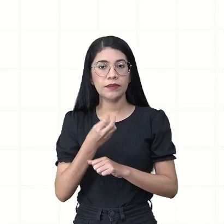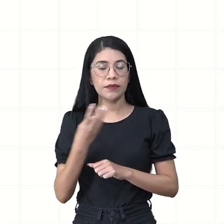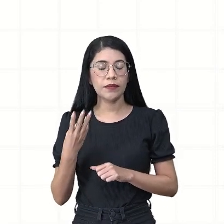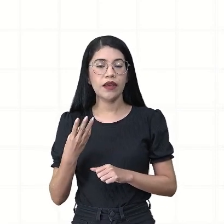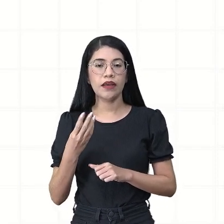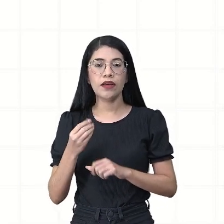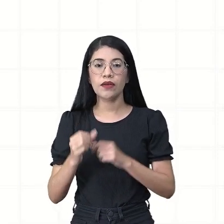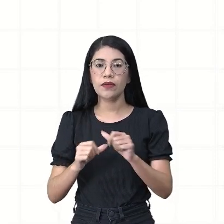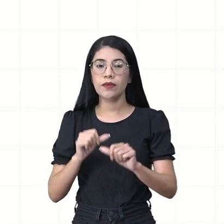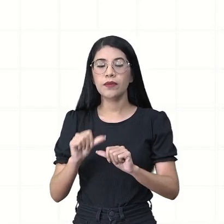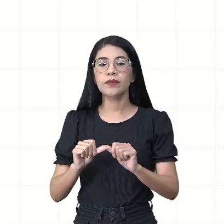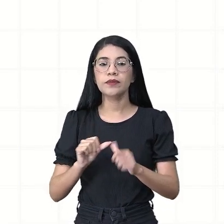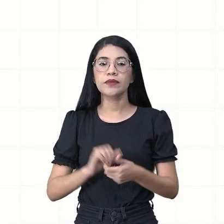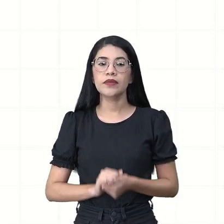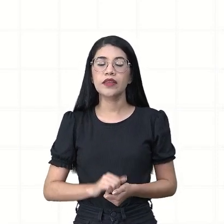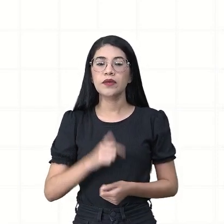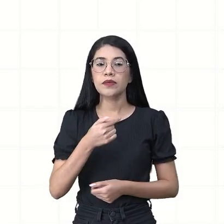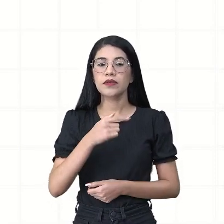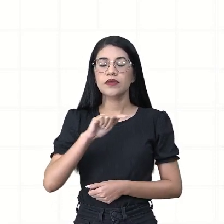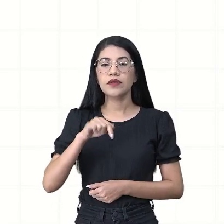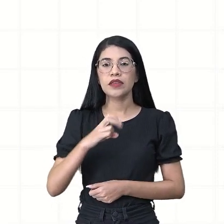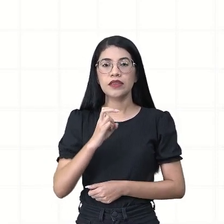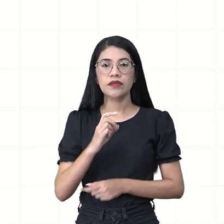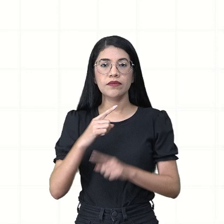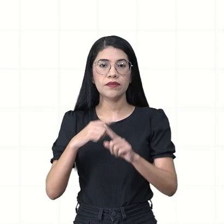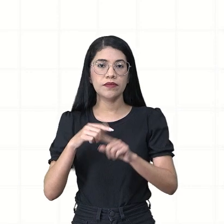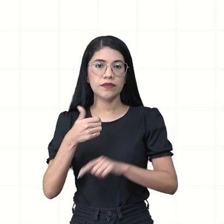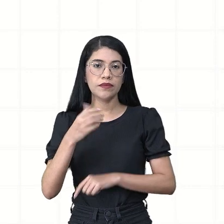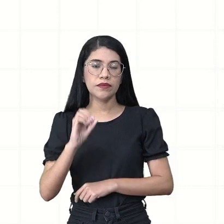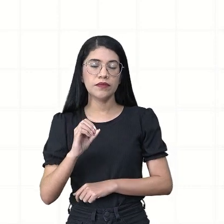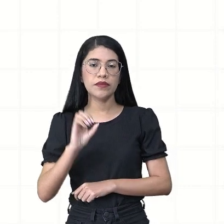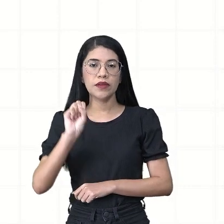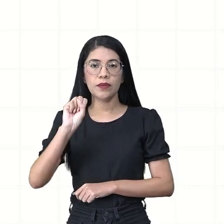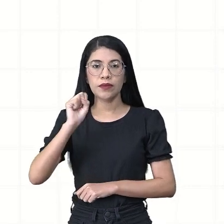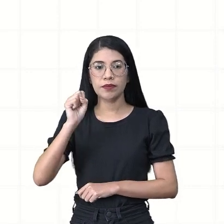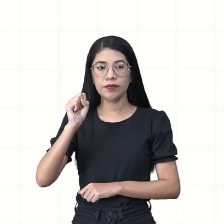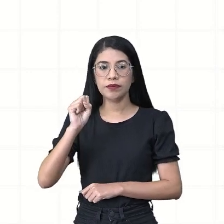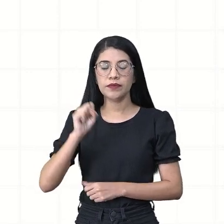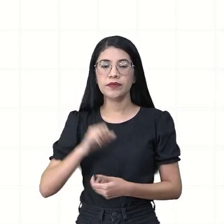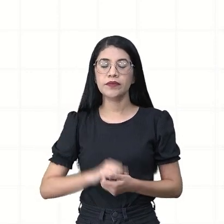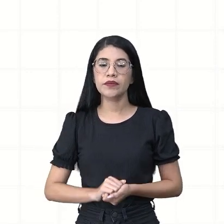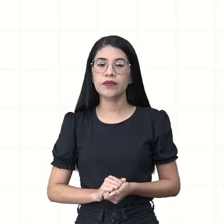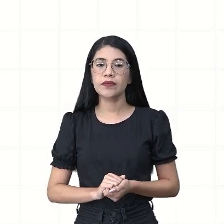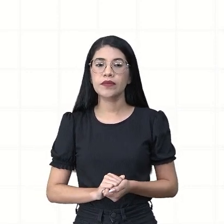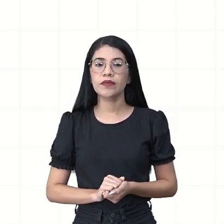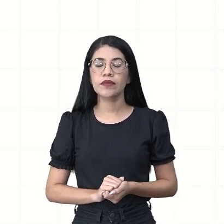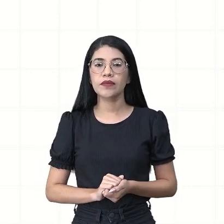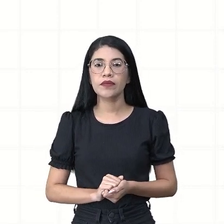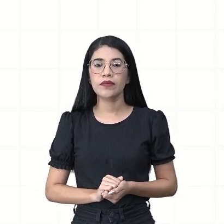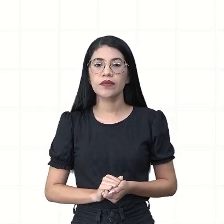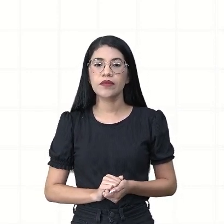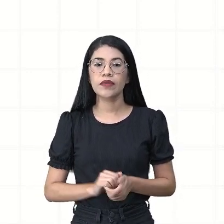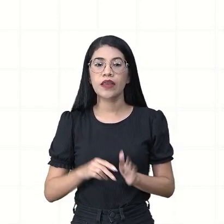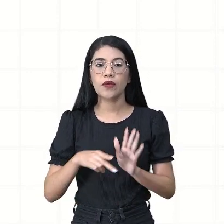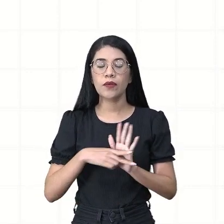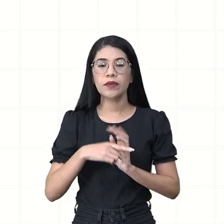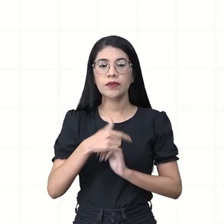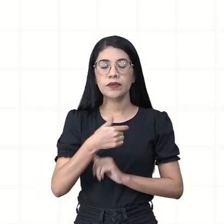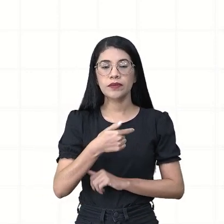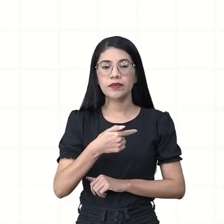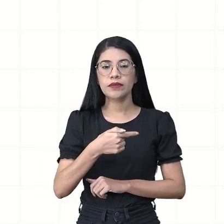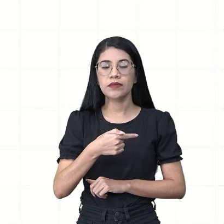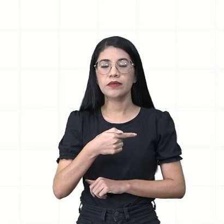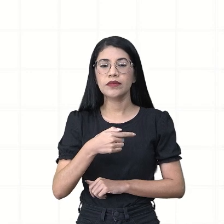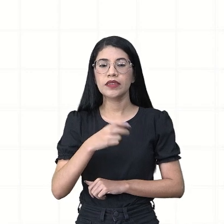Então, 7,5 vezes 10 oitava é 7, aí eu escrevo aqui o 5 e eu coloco aqui